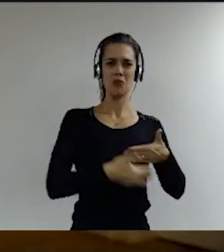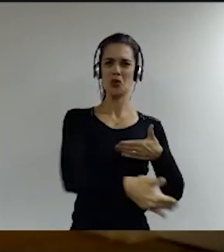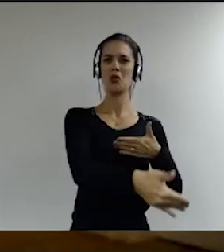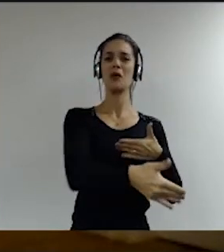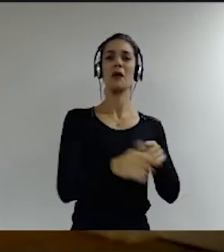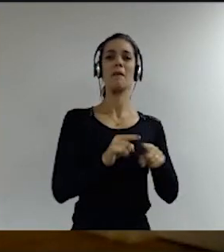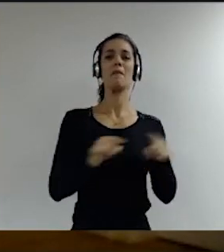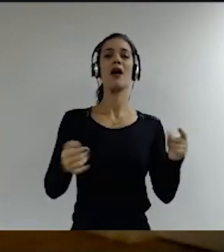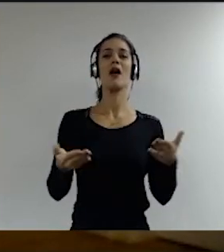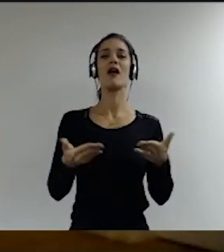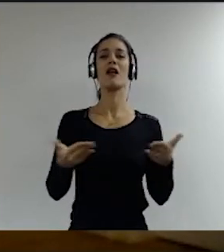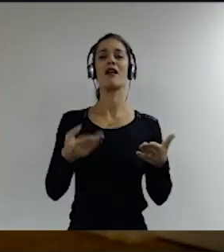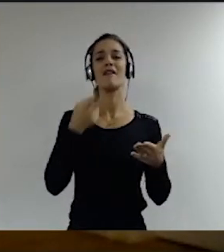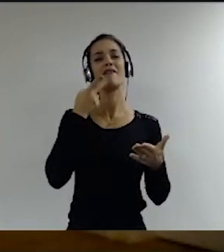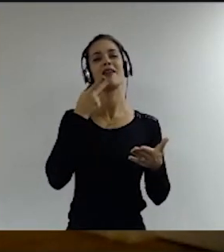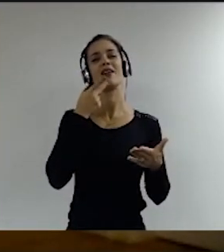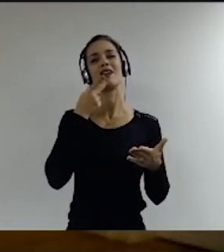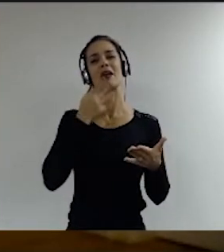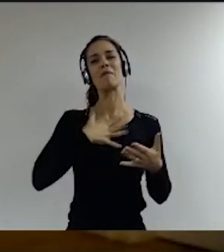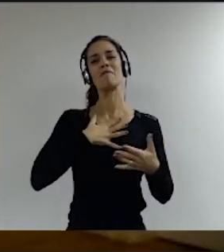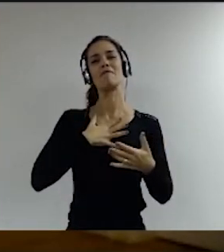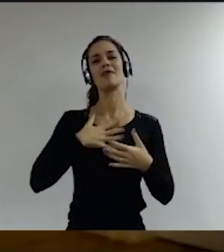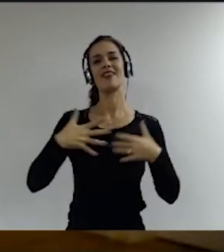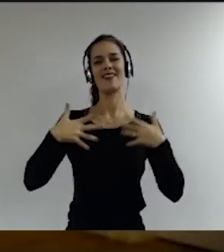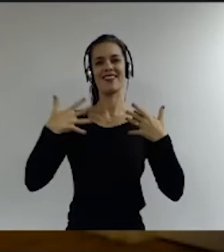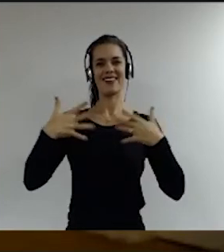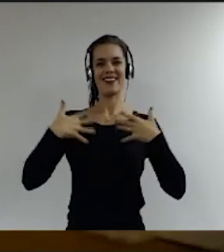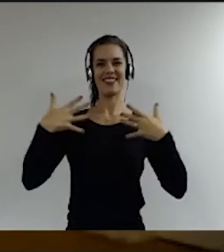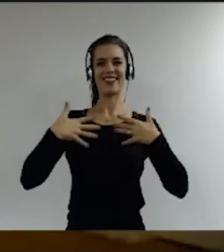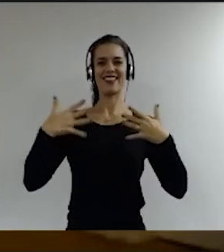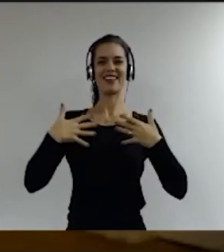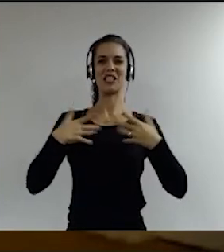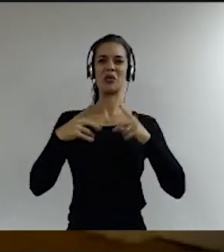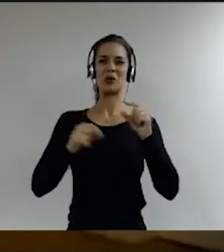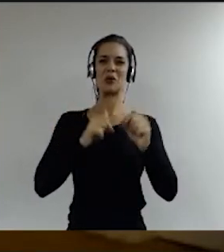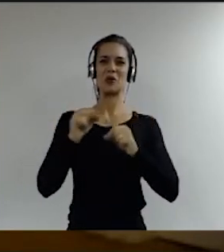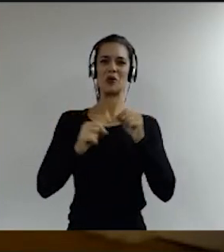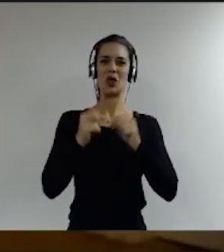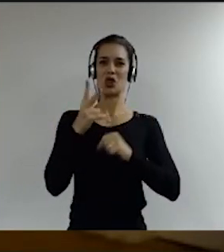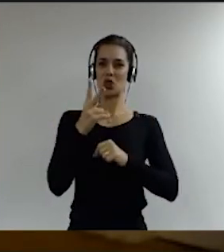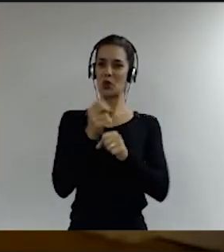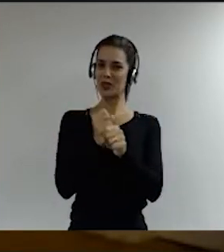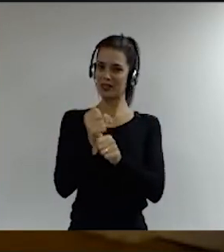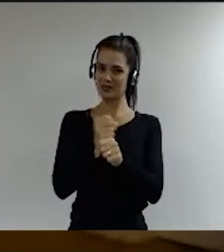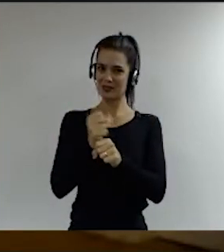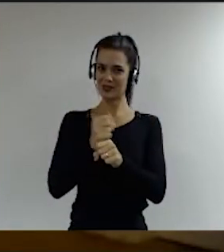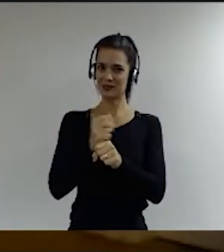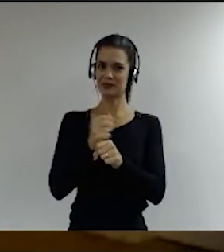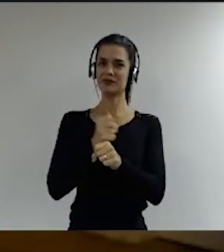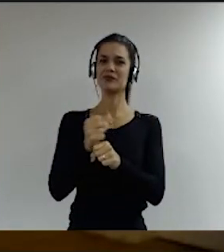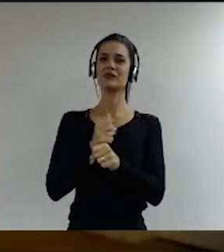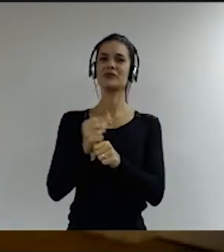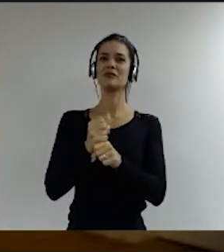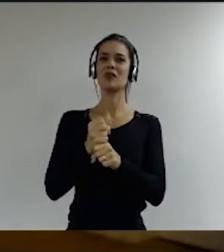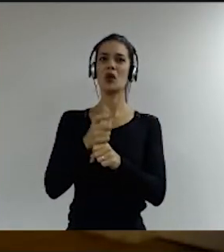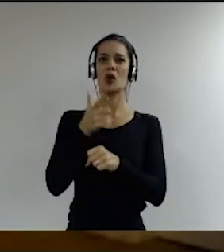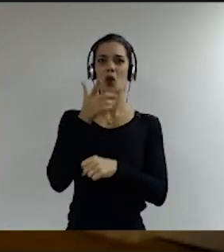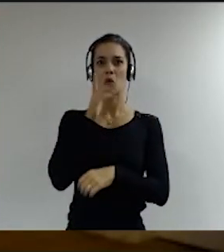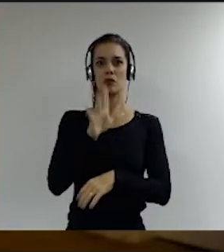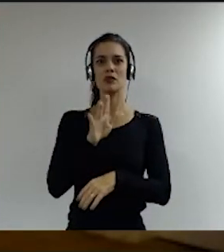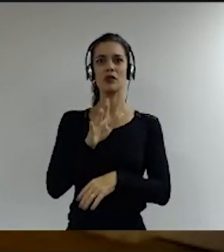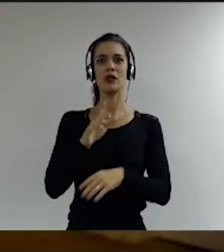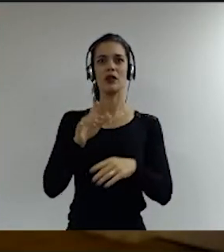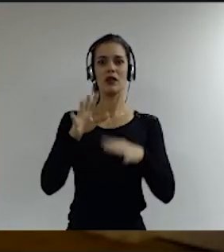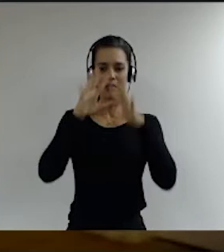quero dizer que a minha grande felicidade foi, nesses 2 anos, ter modernizado o